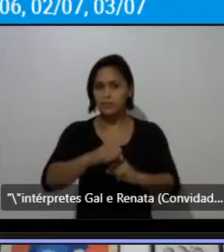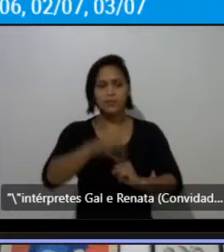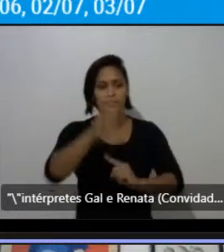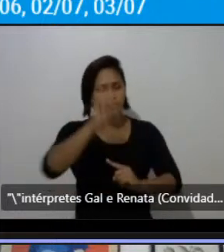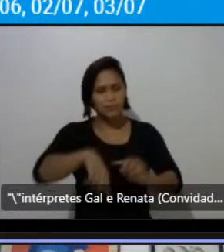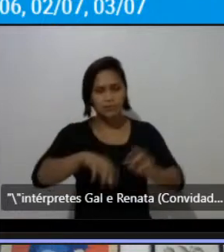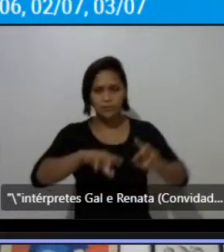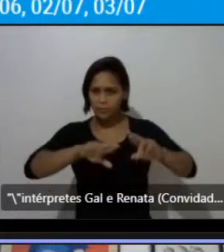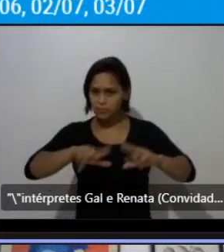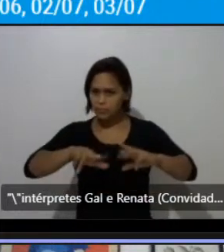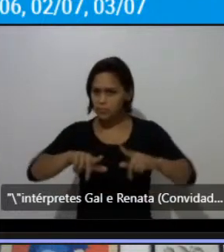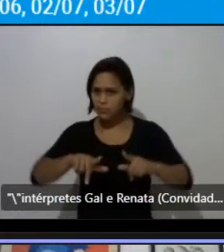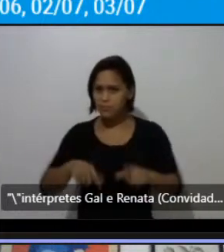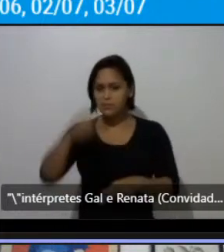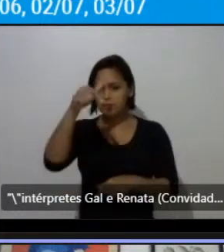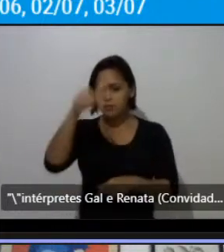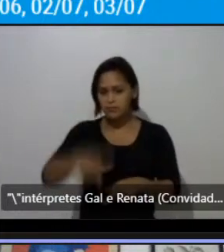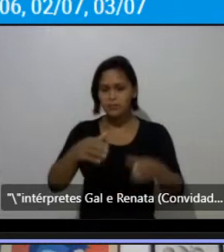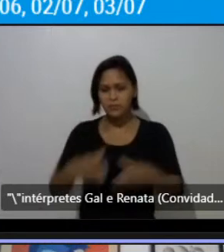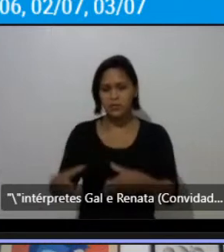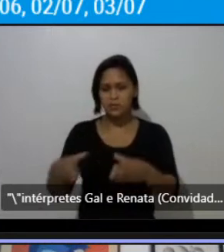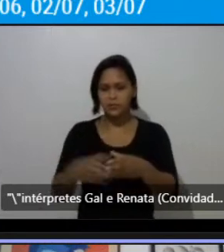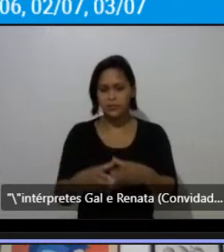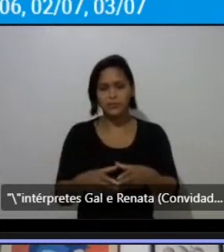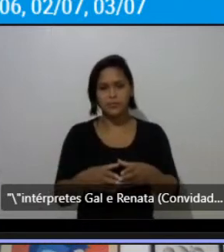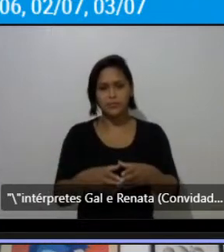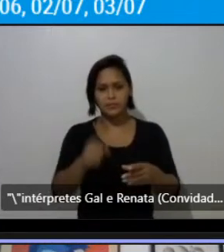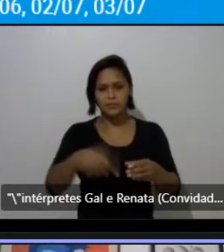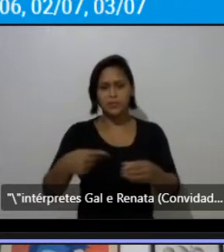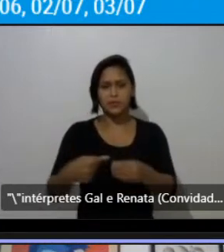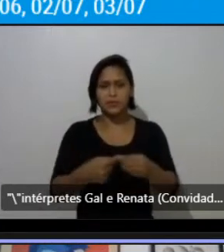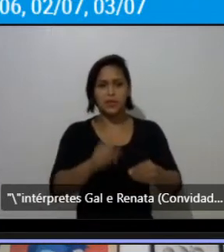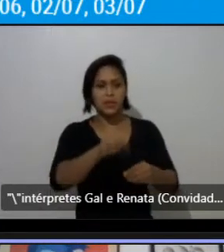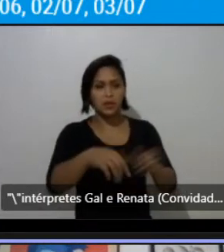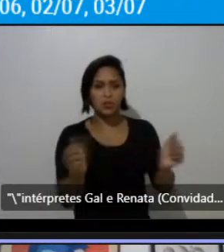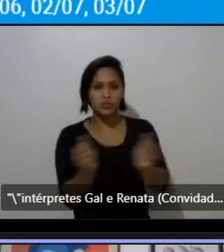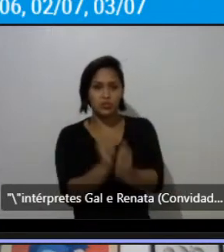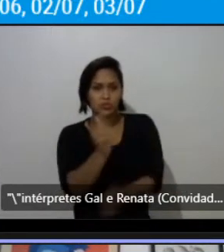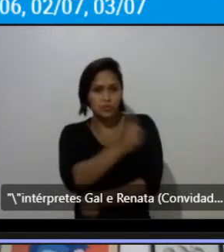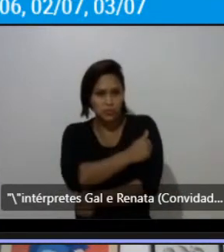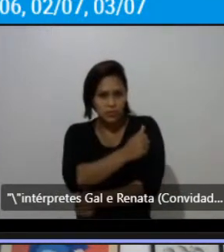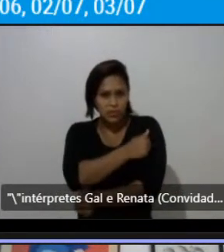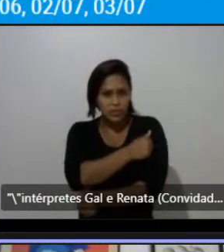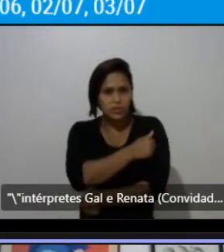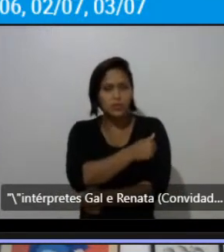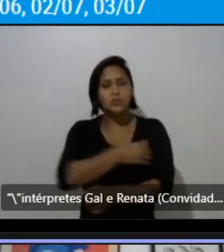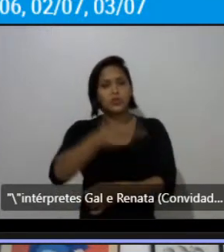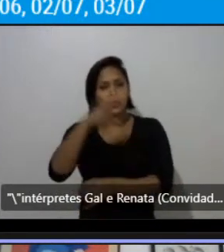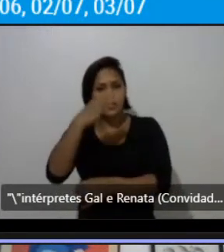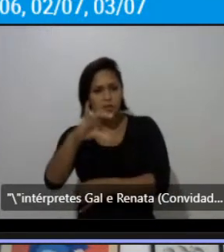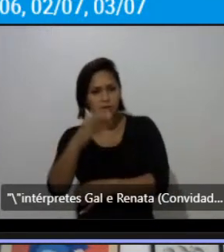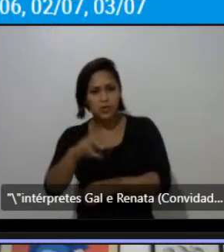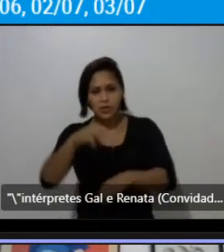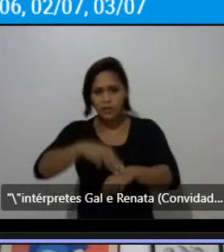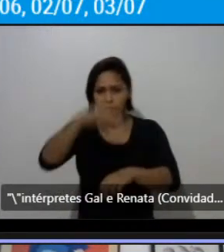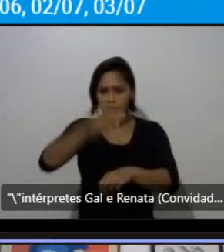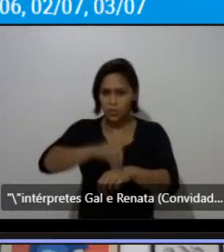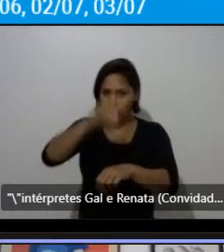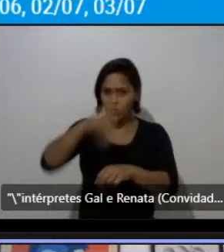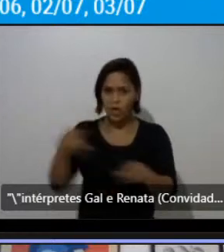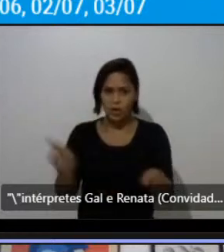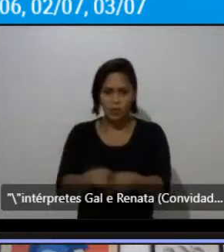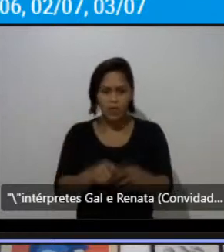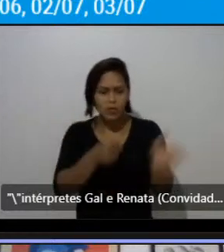é diferente aqui na nossa região. Então, junto com esses alunos, né, de iniciação científica, de mestrado, doutorado, nós